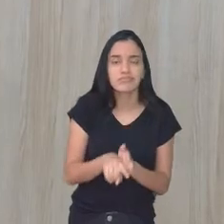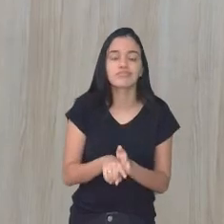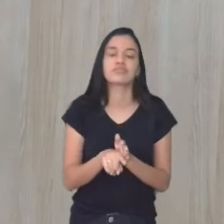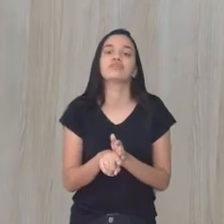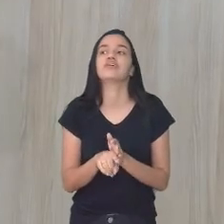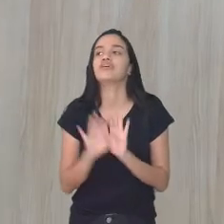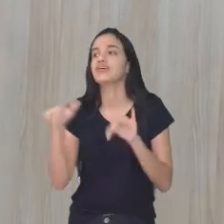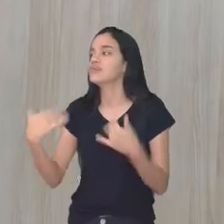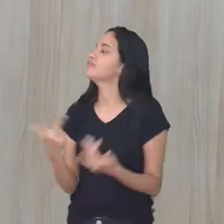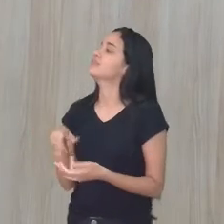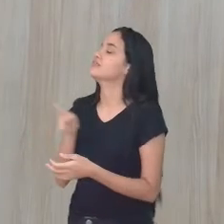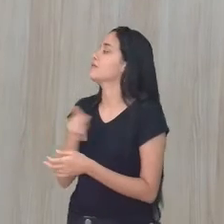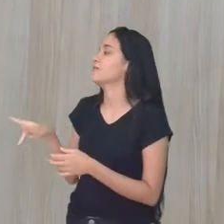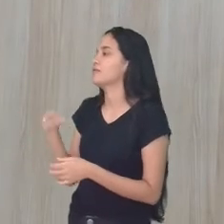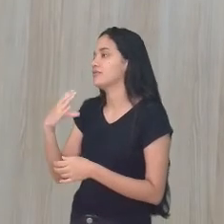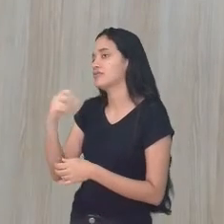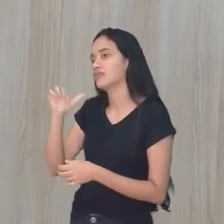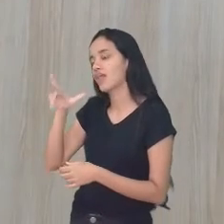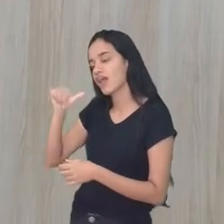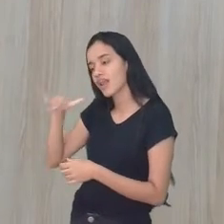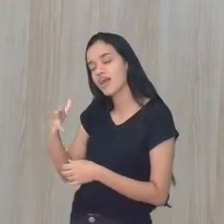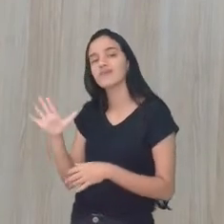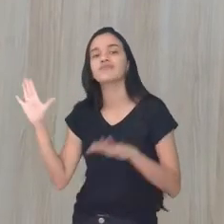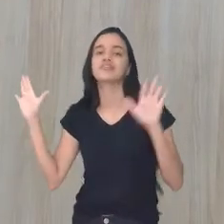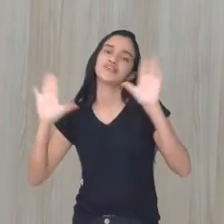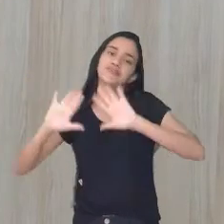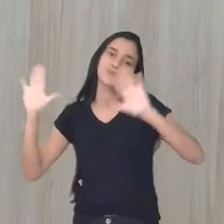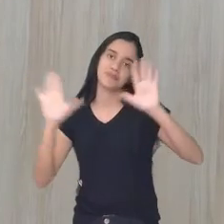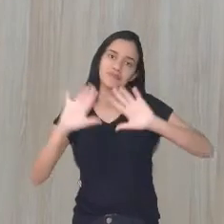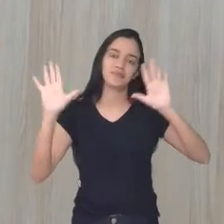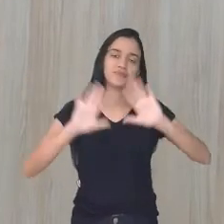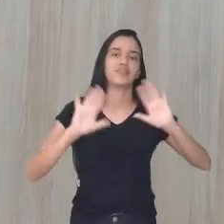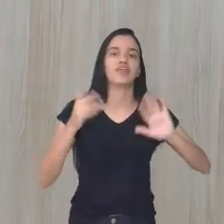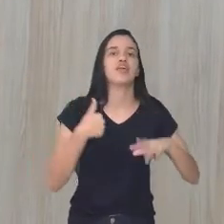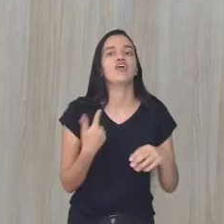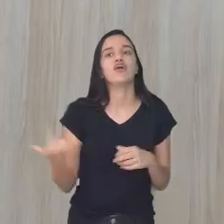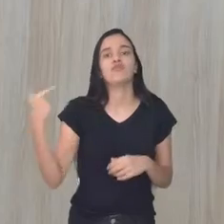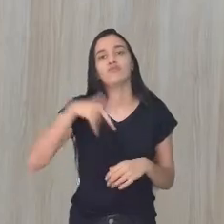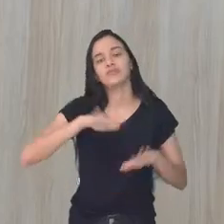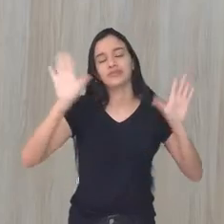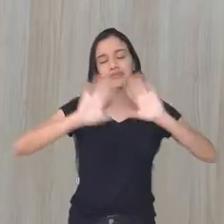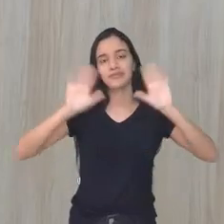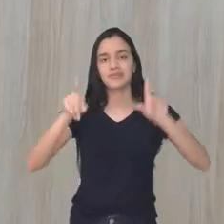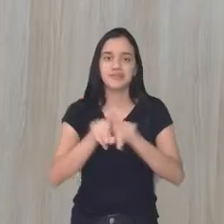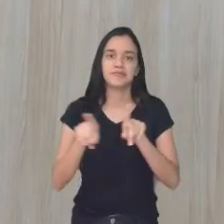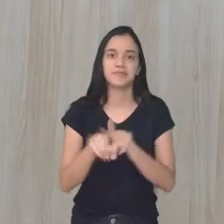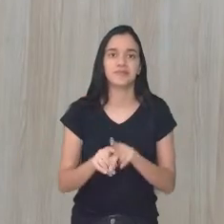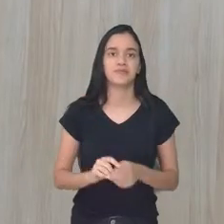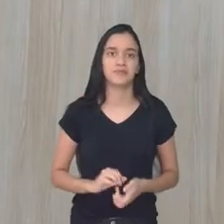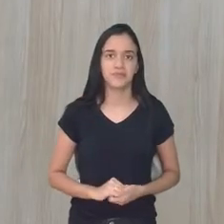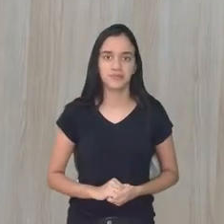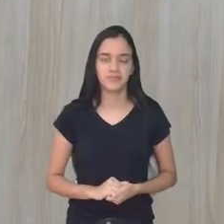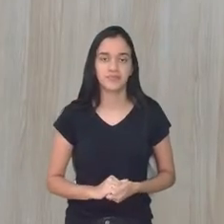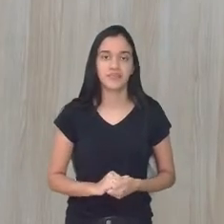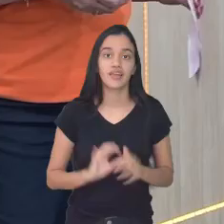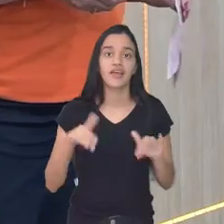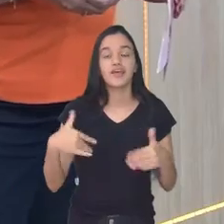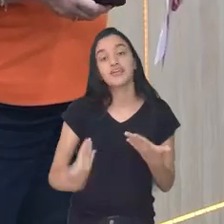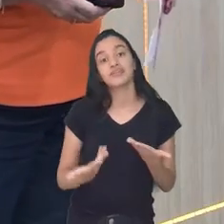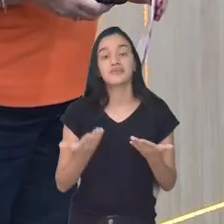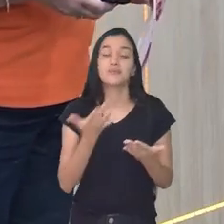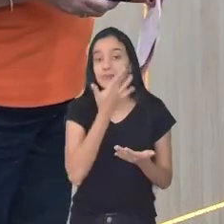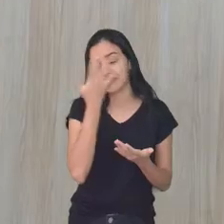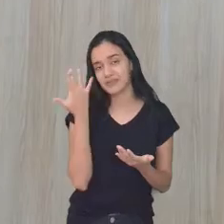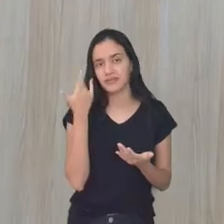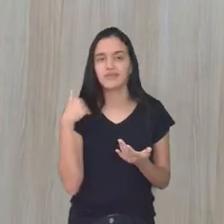de vocês. Vou chamar a professora Cláudia, que ela vai se despedir e eu volto para me despedir também de vocês. Bem, pessoal,